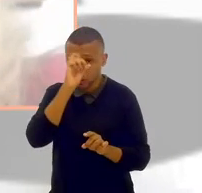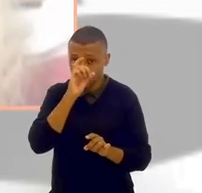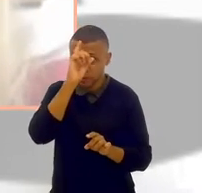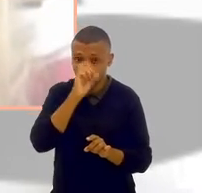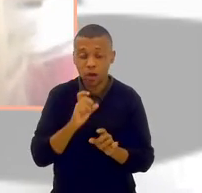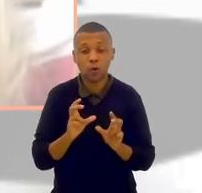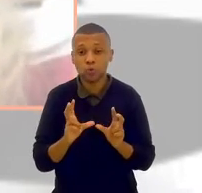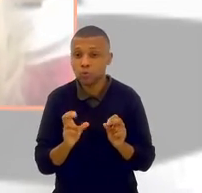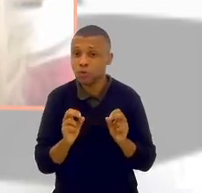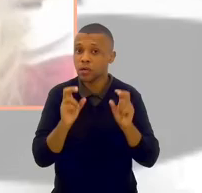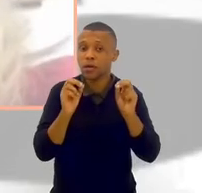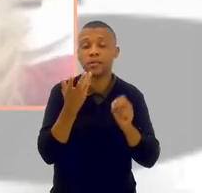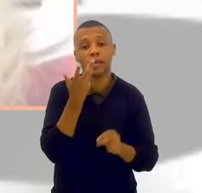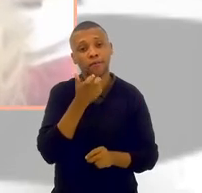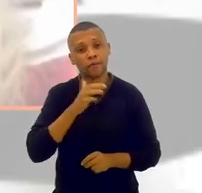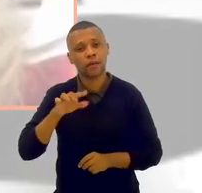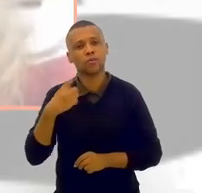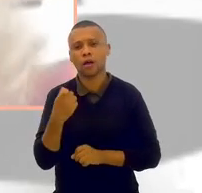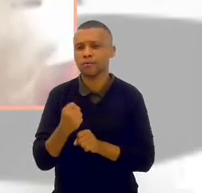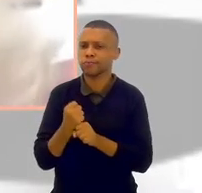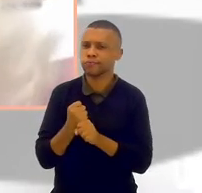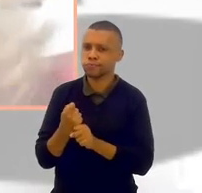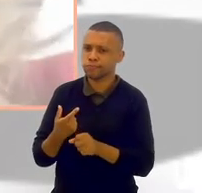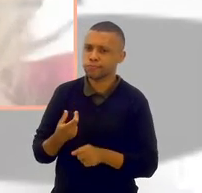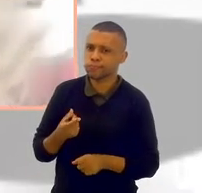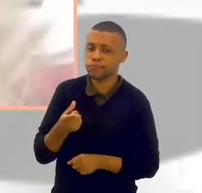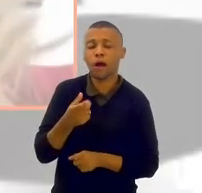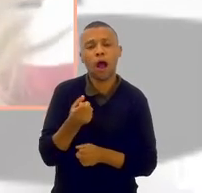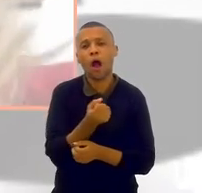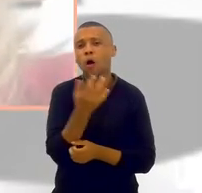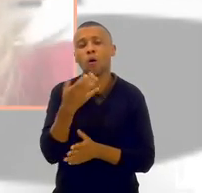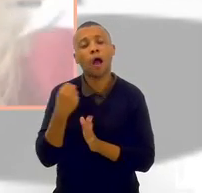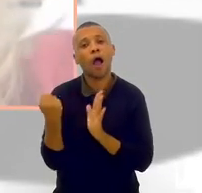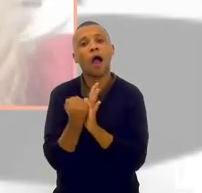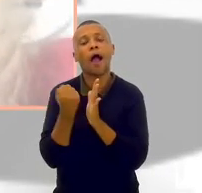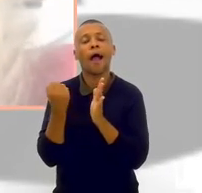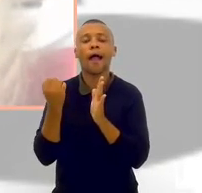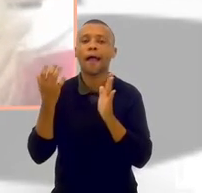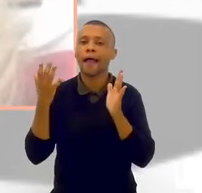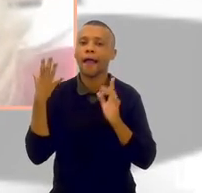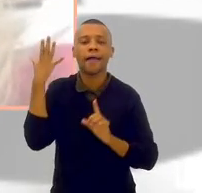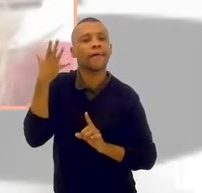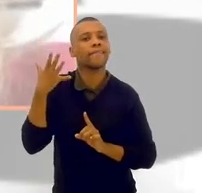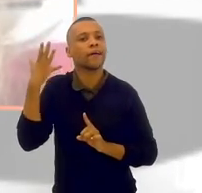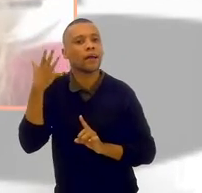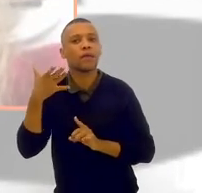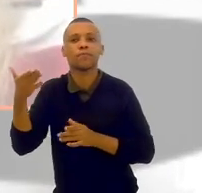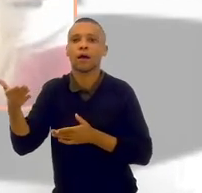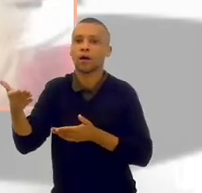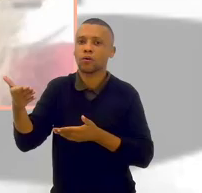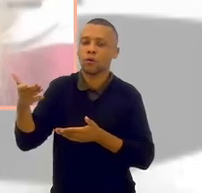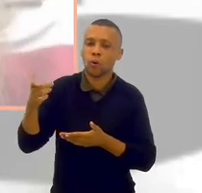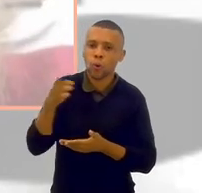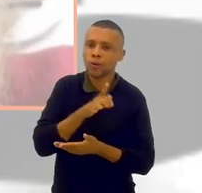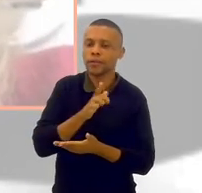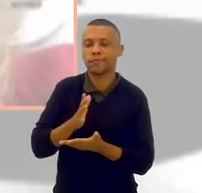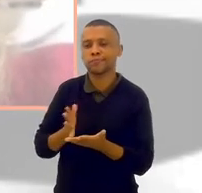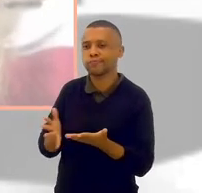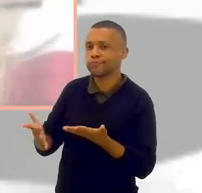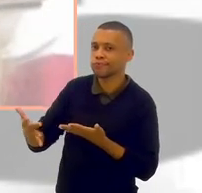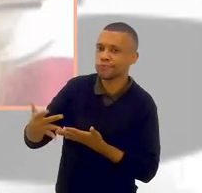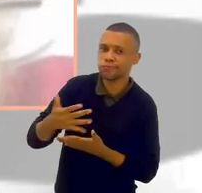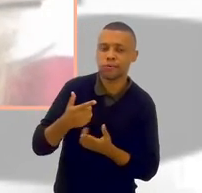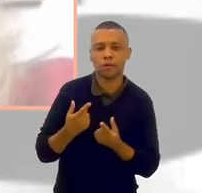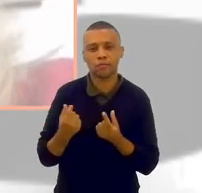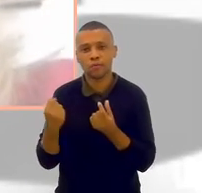Hospital do Câncer Infantil, que nós fizemos muito tempo, algum evento para trazer fundos e